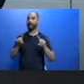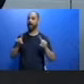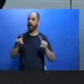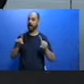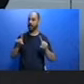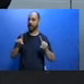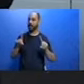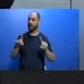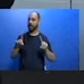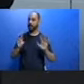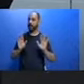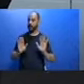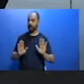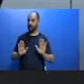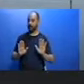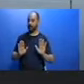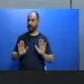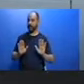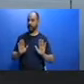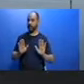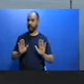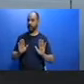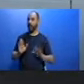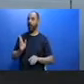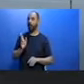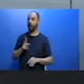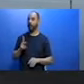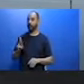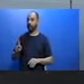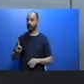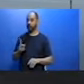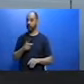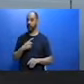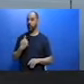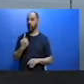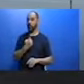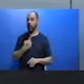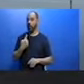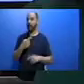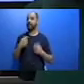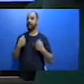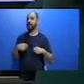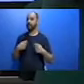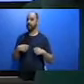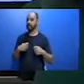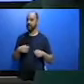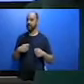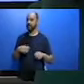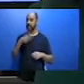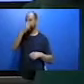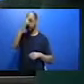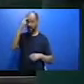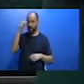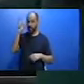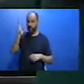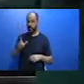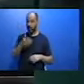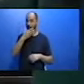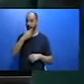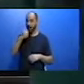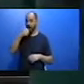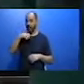disso nós professores precisamos que os responsáveis tá